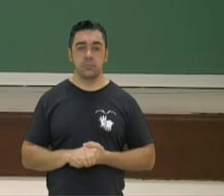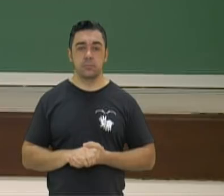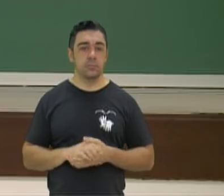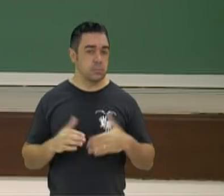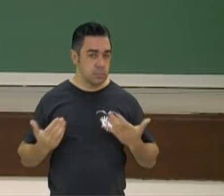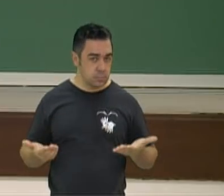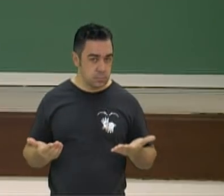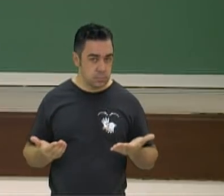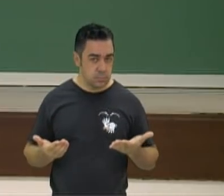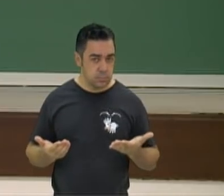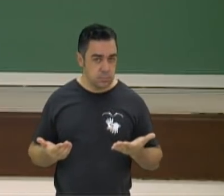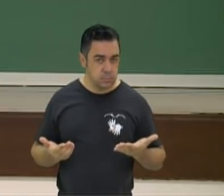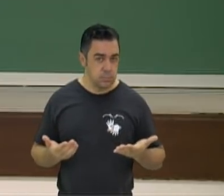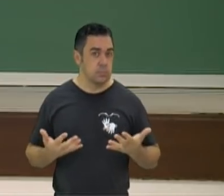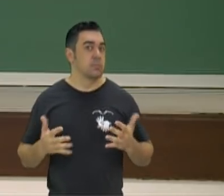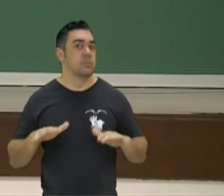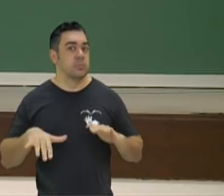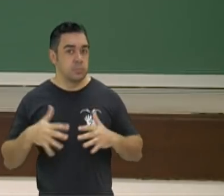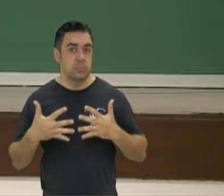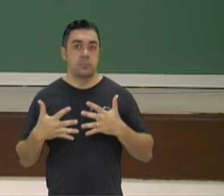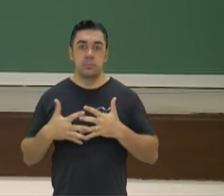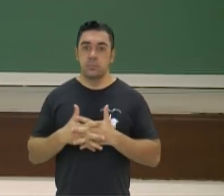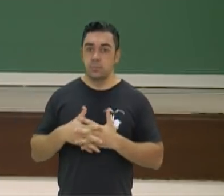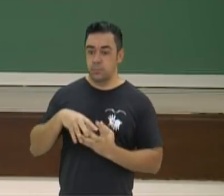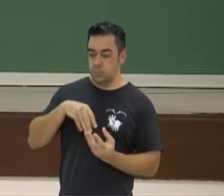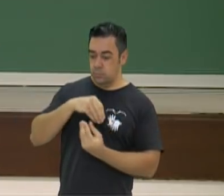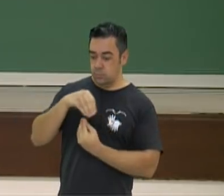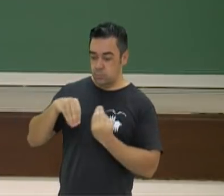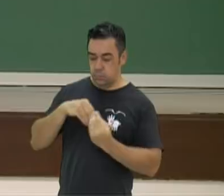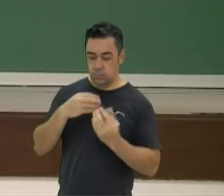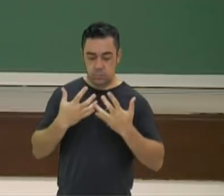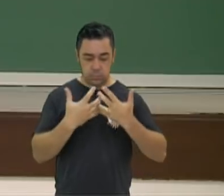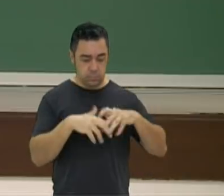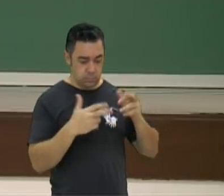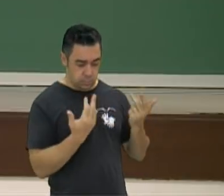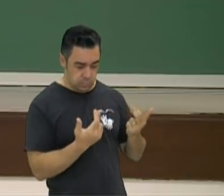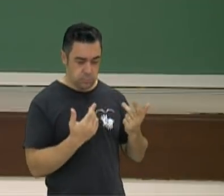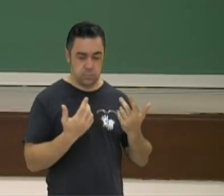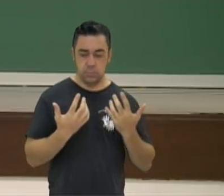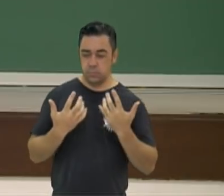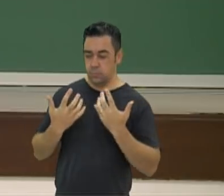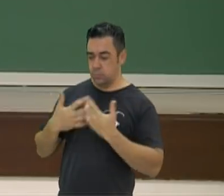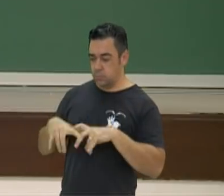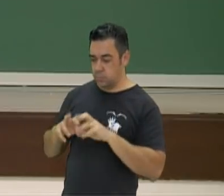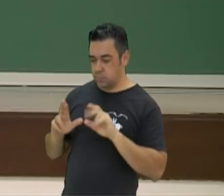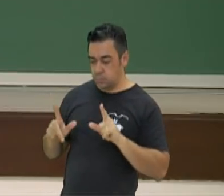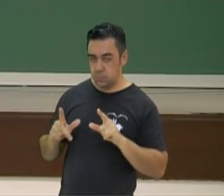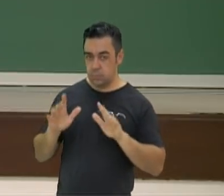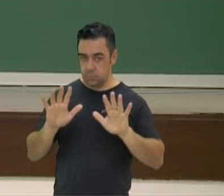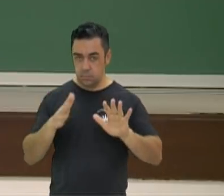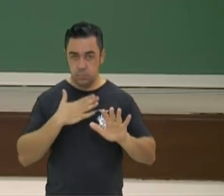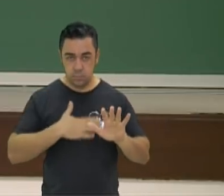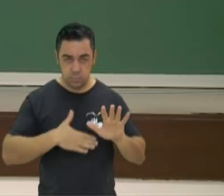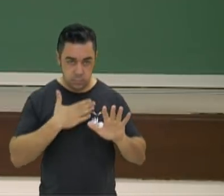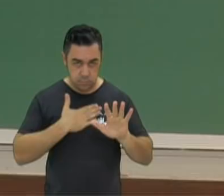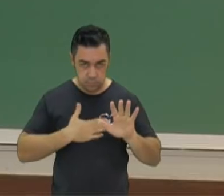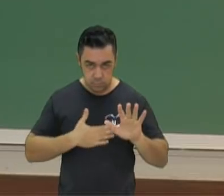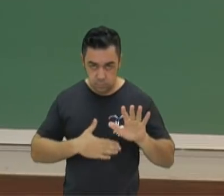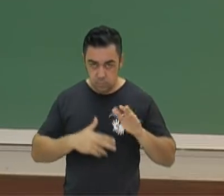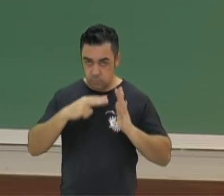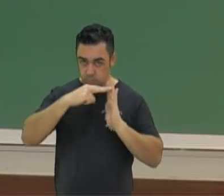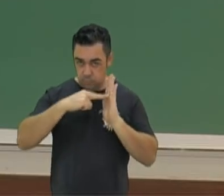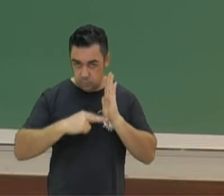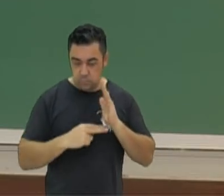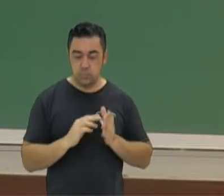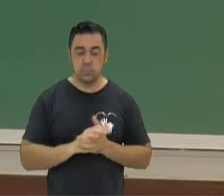E aí, gente, aqui pode ter confundido, porque misturou tudo de função igual, função diferente, origem igual, origem diferente. Então, tem que ler com calma, né? Então, vamos